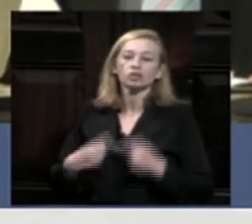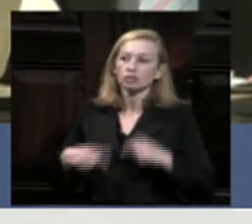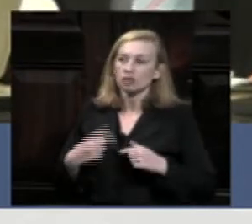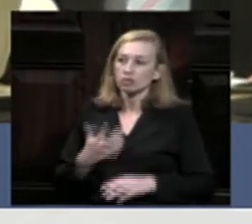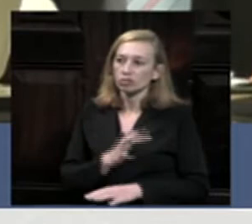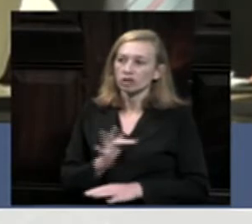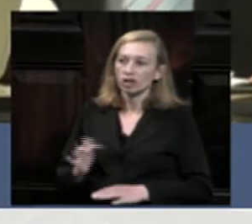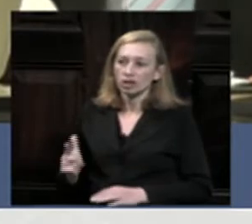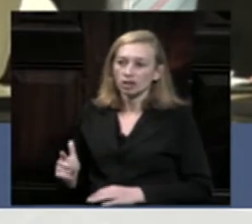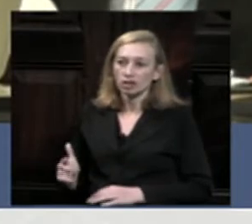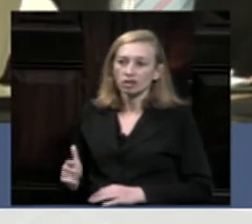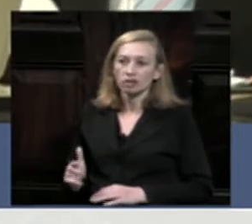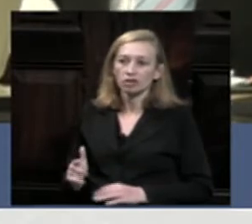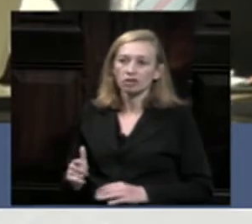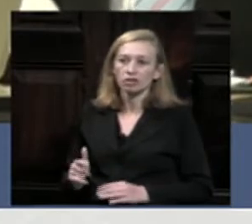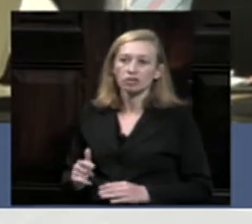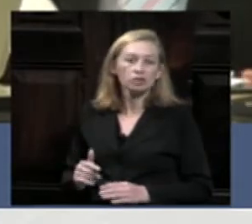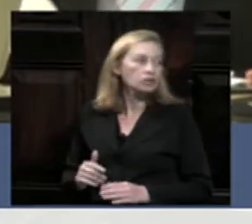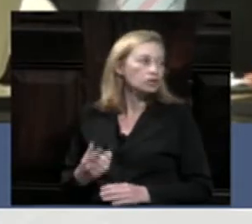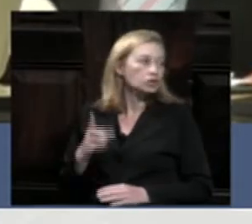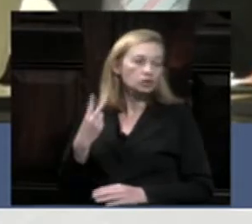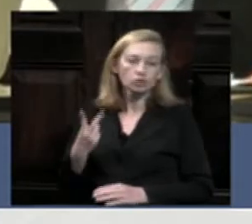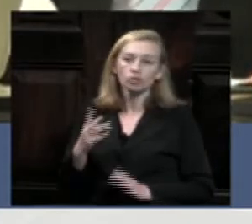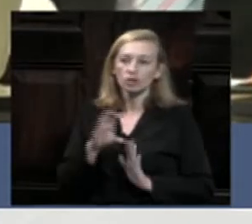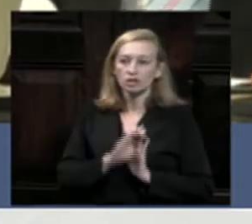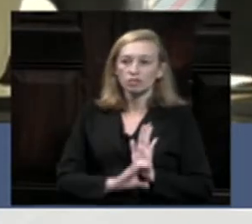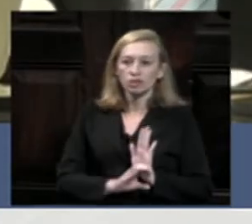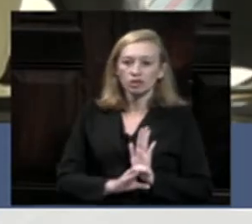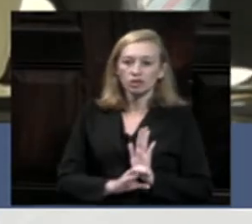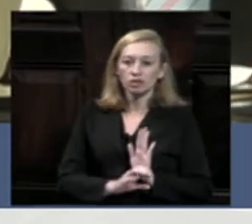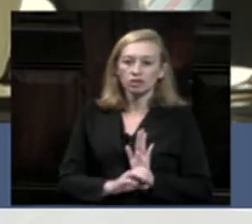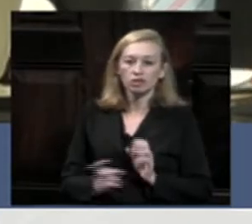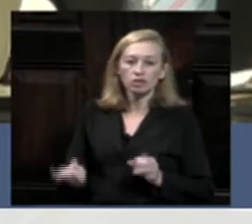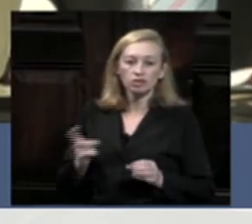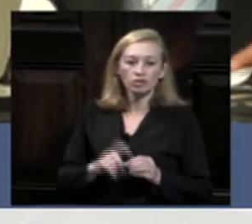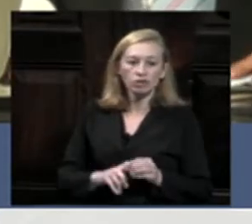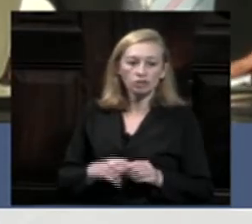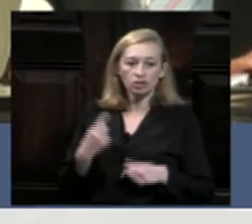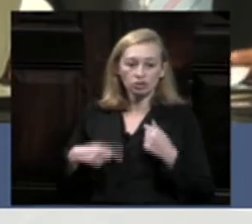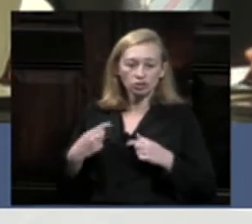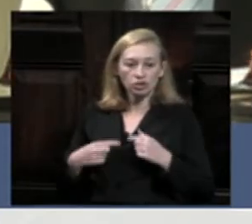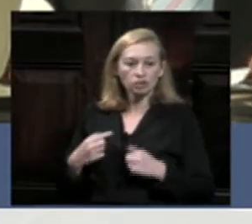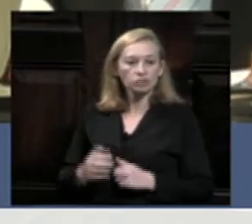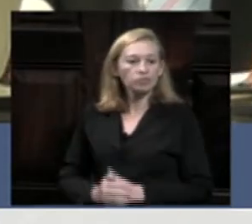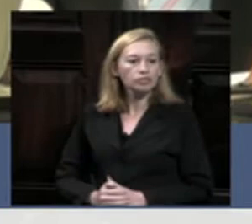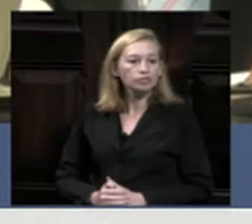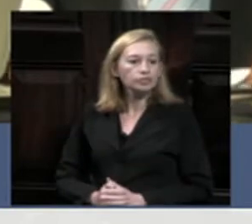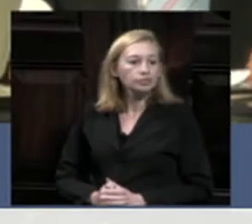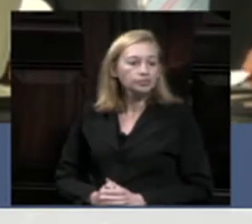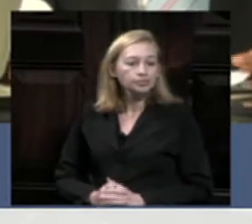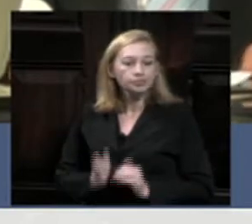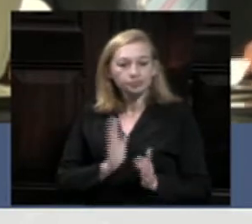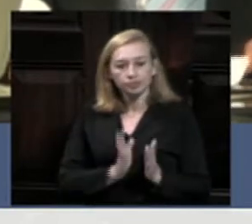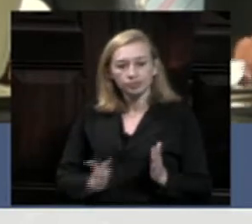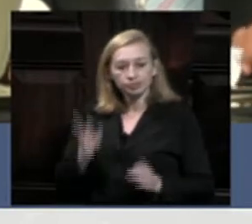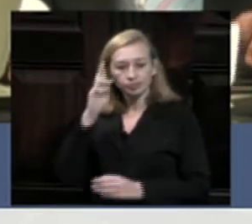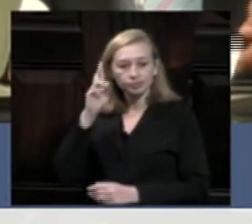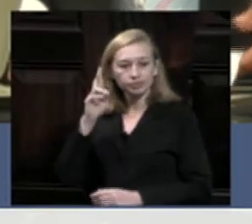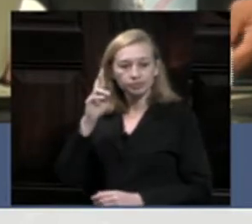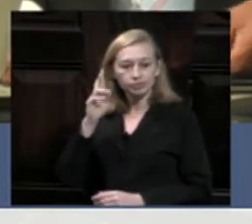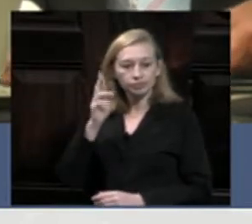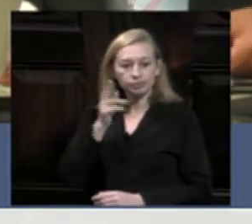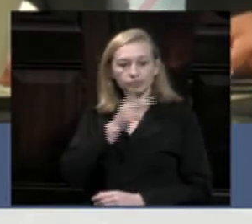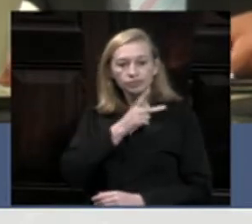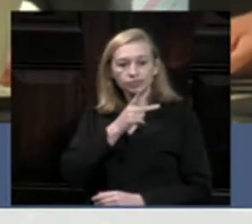encerra a discussão. O projeto recebeu 2 emendas e retorna às comissões. Senhor presidente, questão de ordem. Questão de ordem, deputado Luiz Paulo. Eu fiz